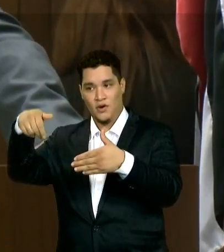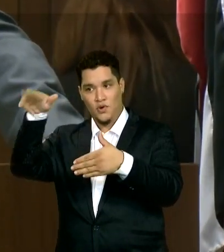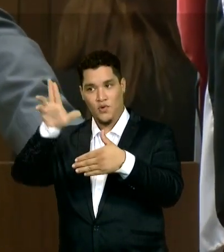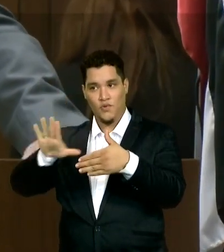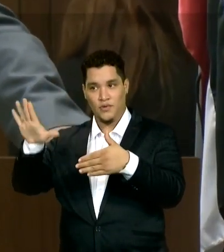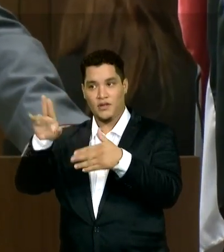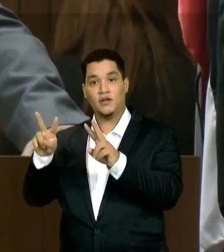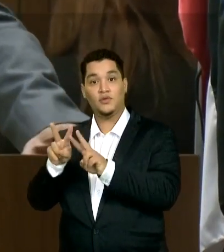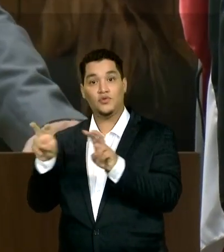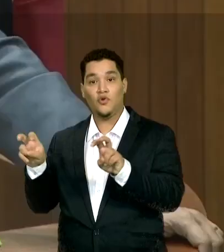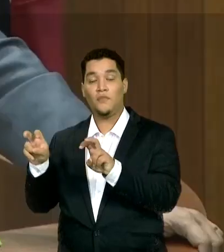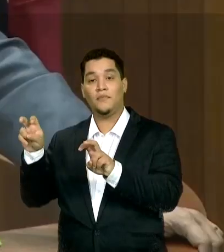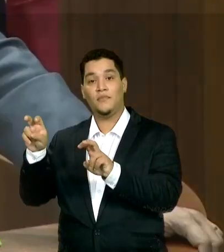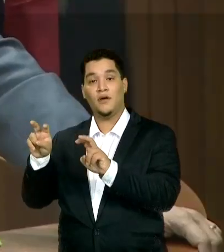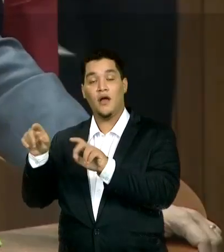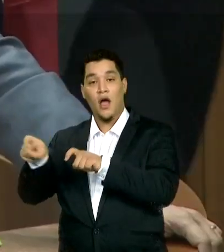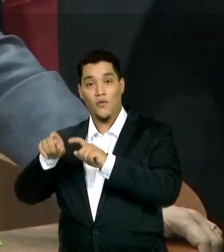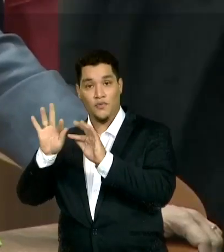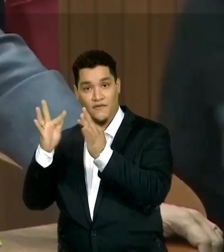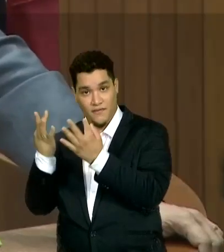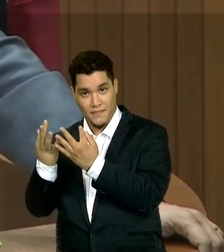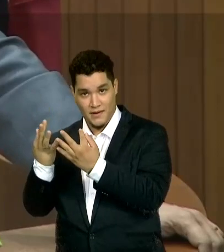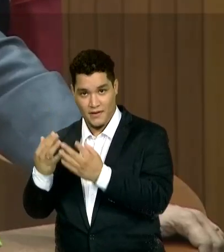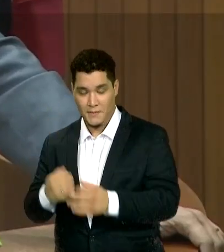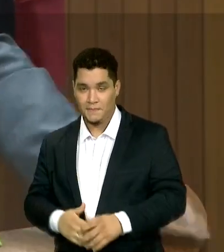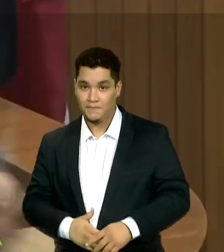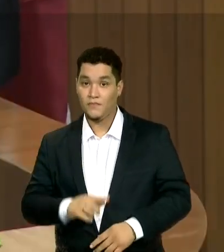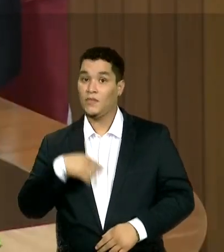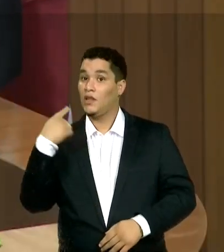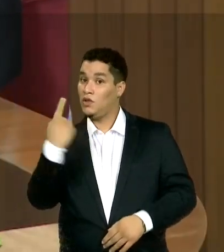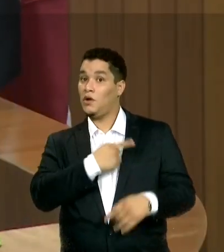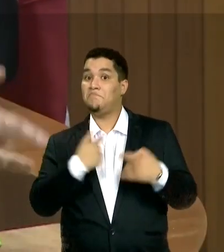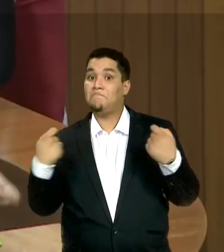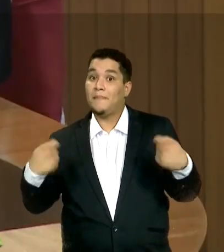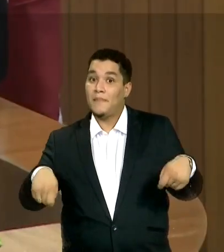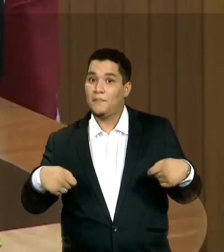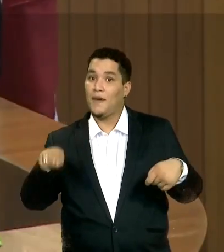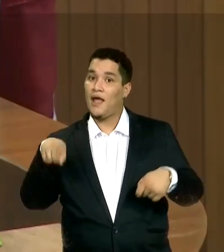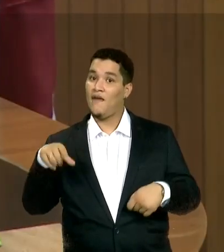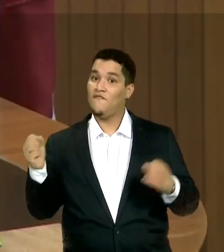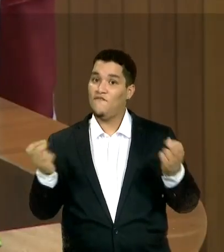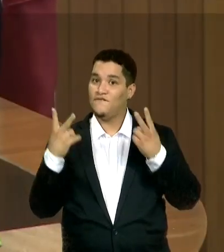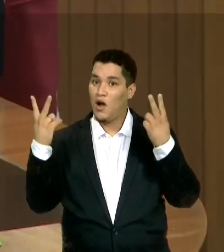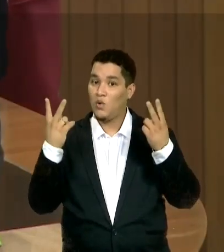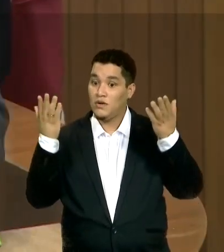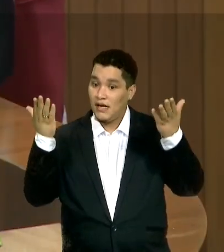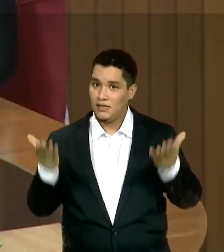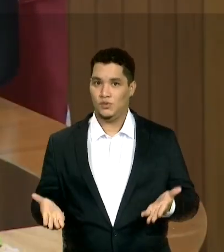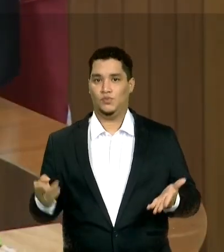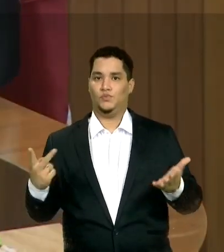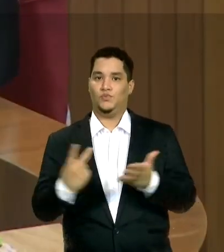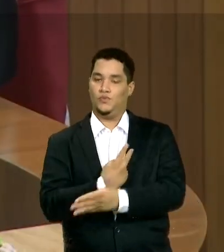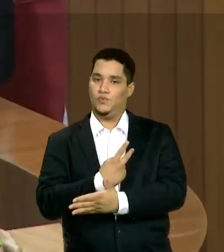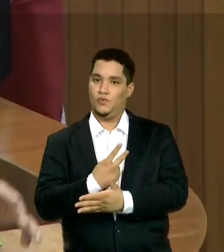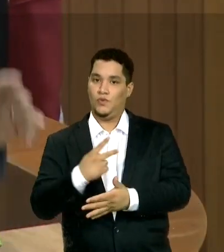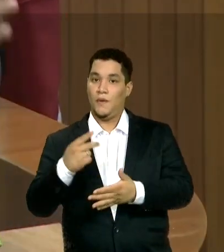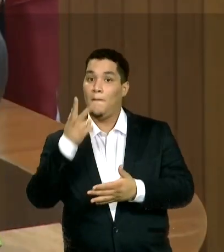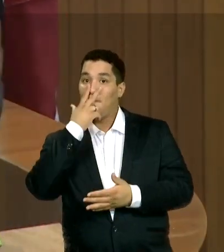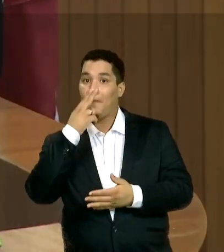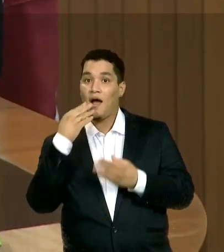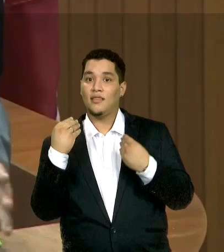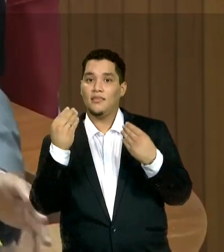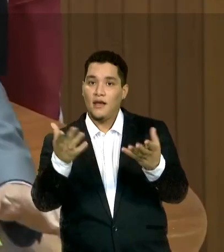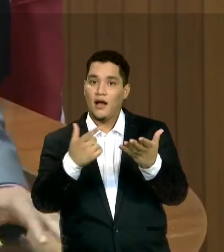Eugênio Peixoto, em São Luís. E nós precisamos valorizar, dar visibilidade, mostrar para a sociedade